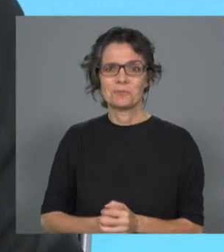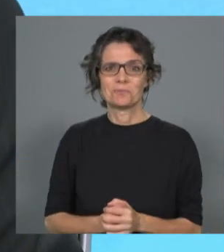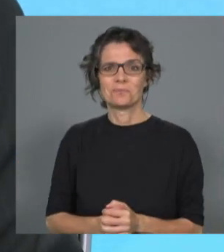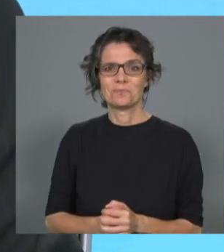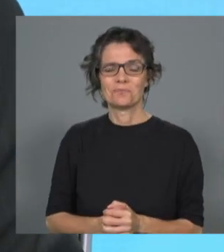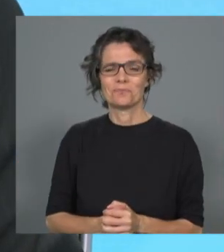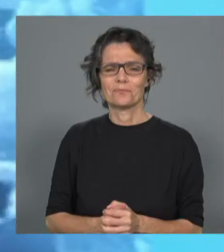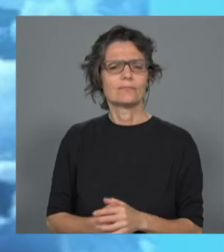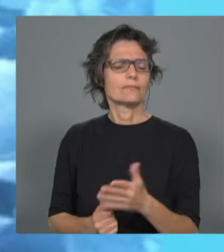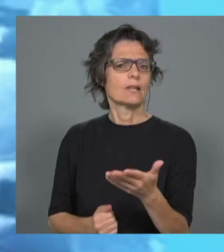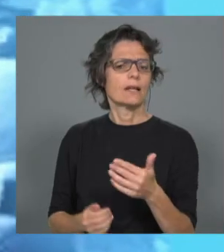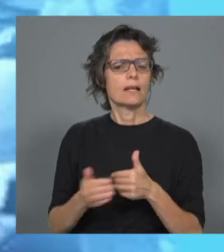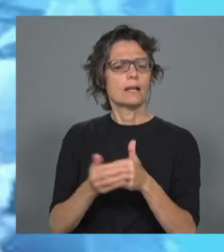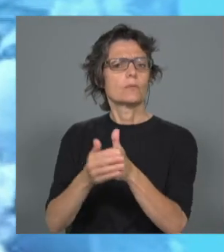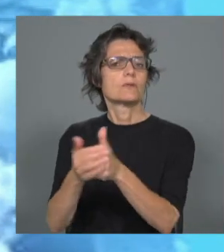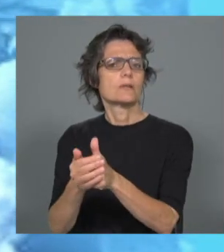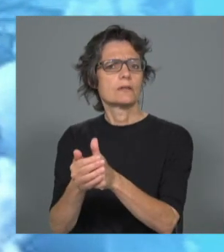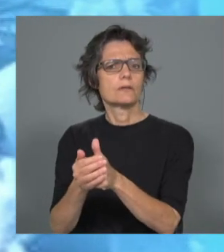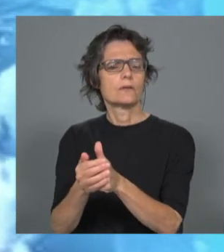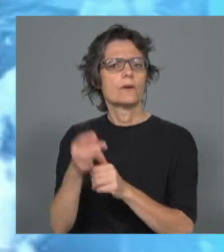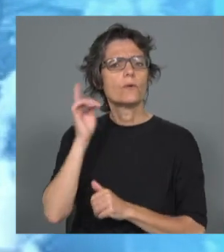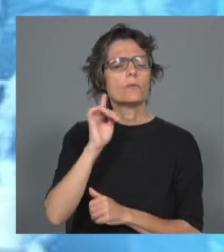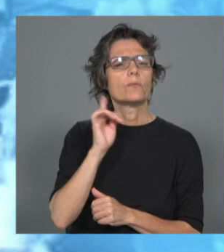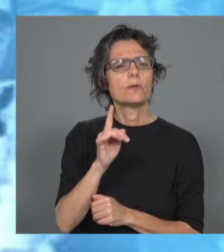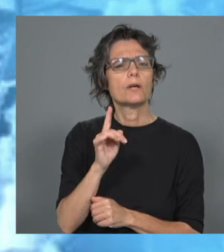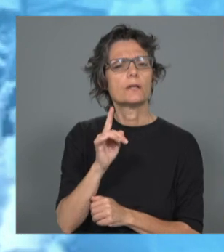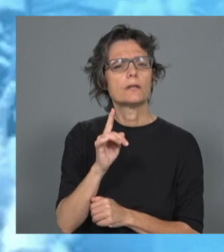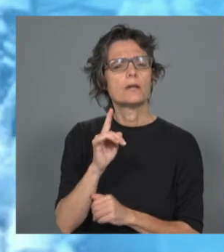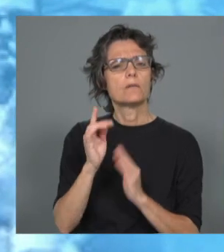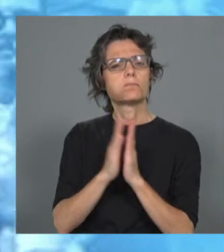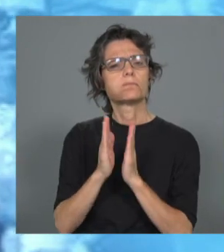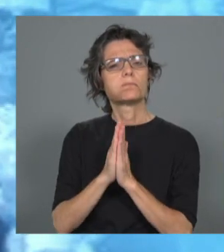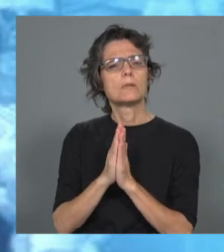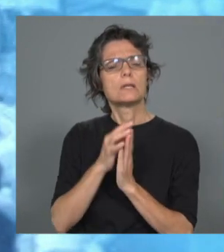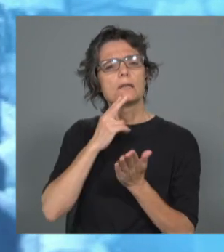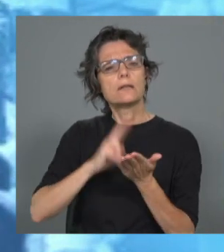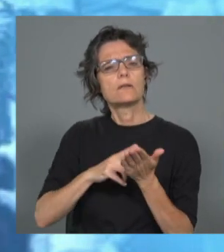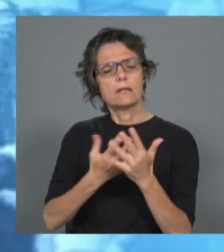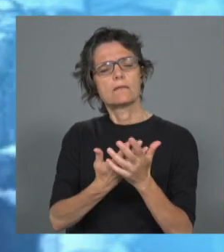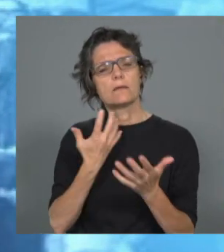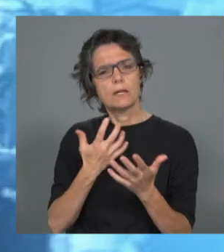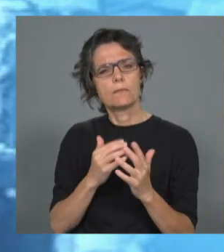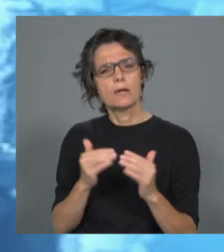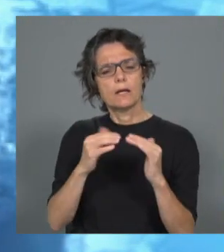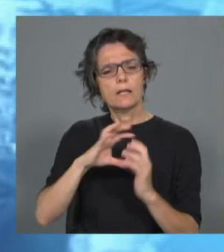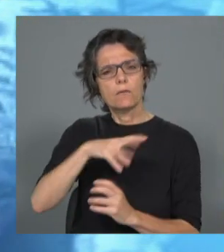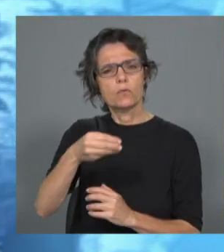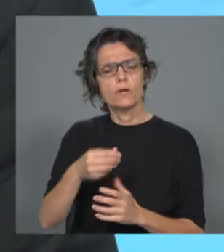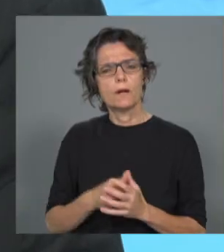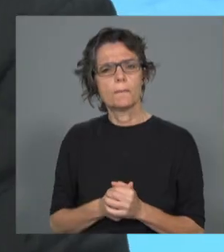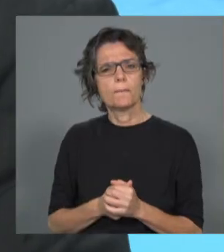para que a Igreja tenha impacto no mundo, para que o seu testemunho seja realmente relevante. Sem